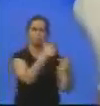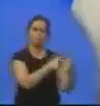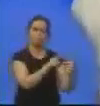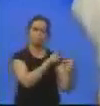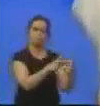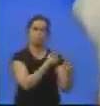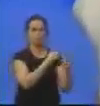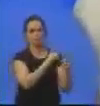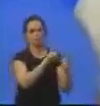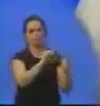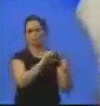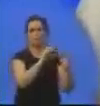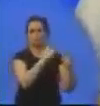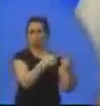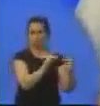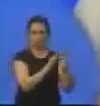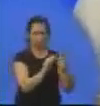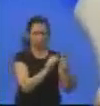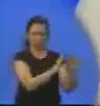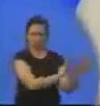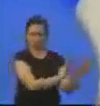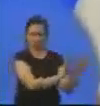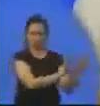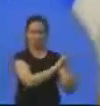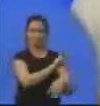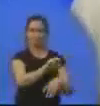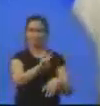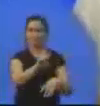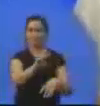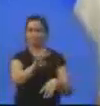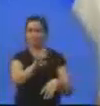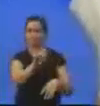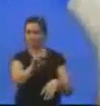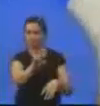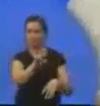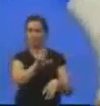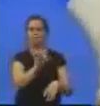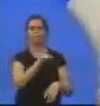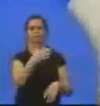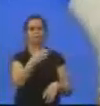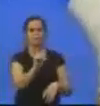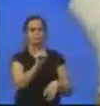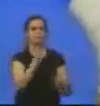você vai derivar, dividir nada, você vai derivar a função. E cuidado,